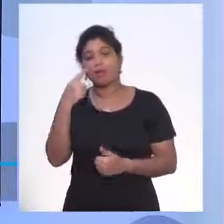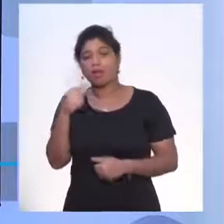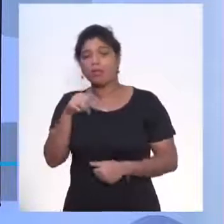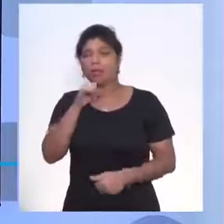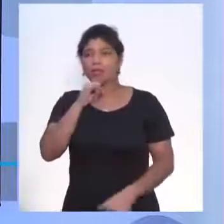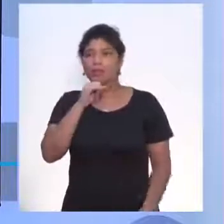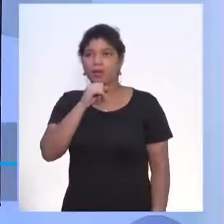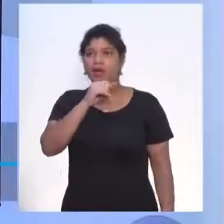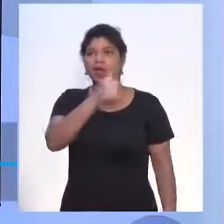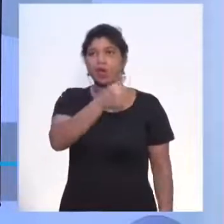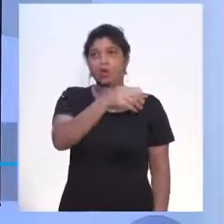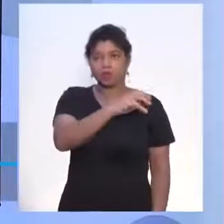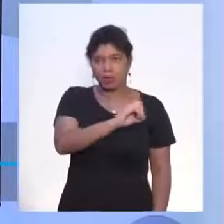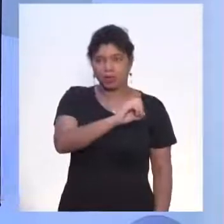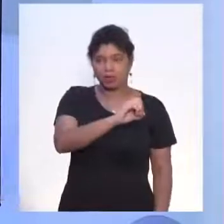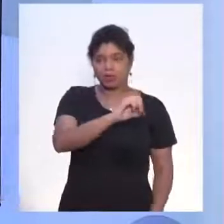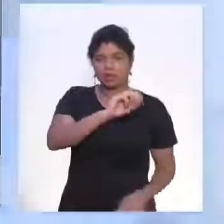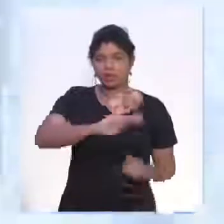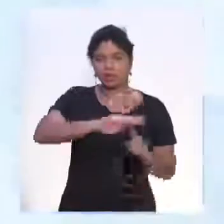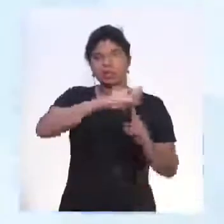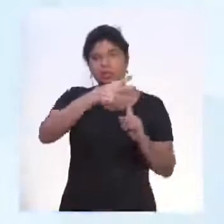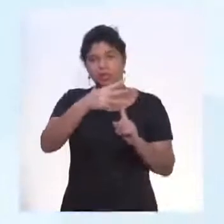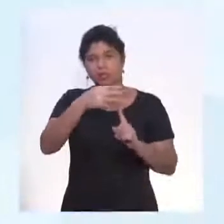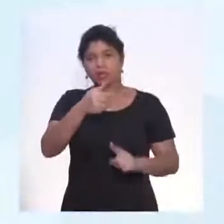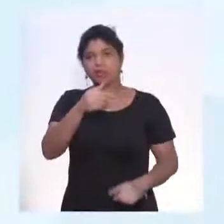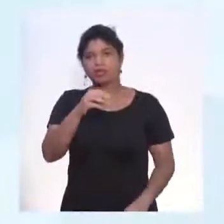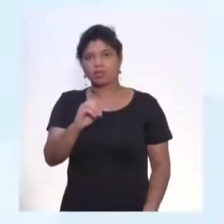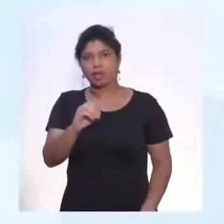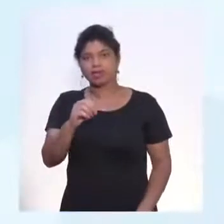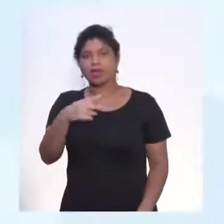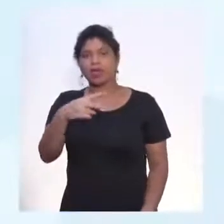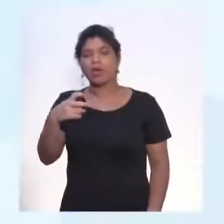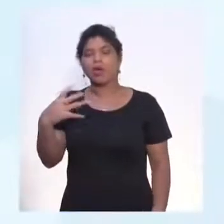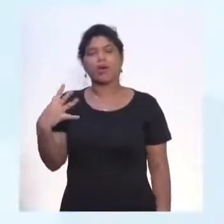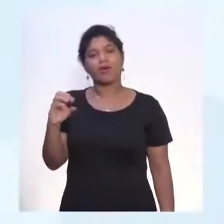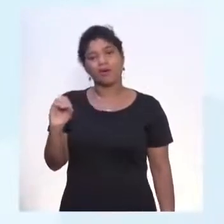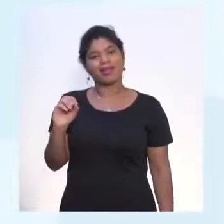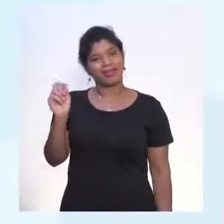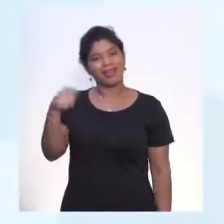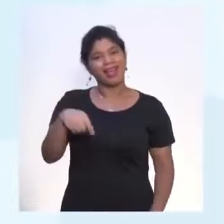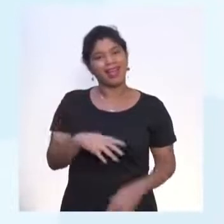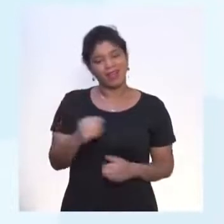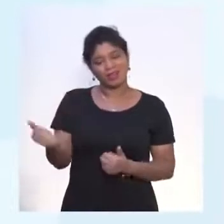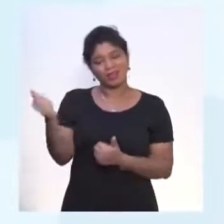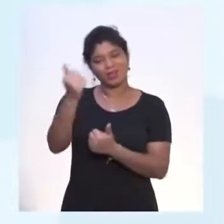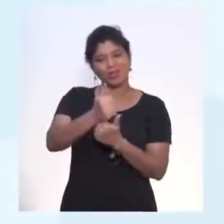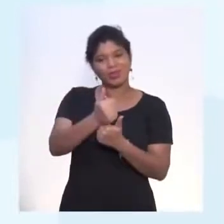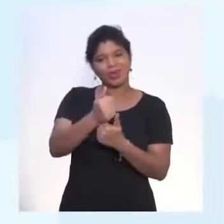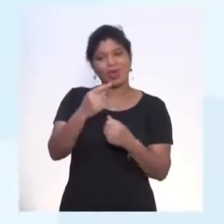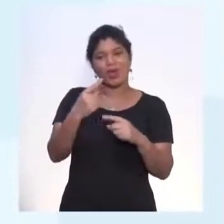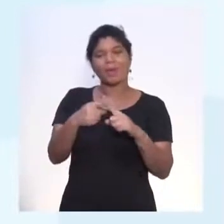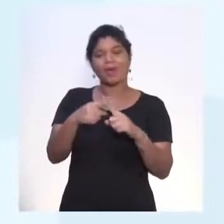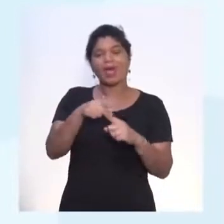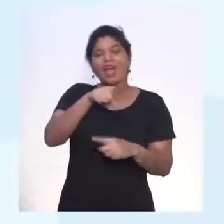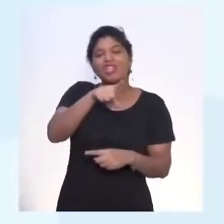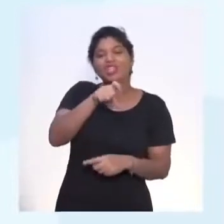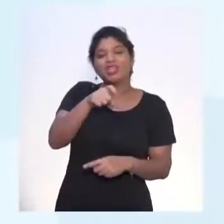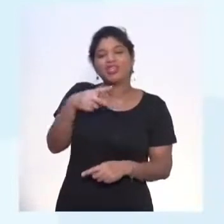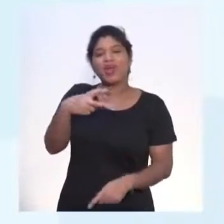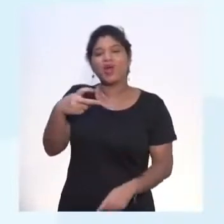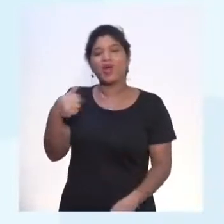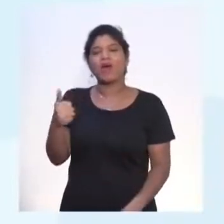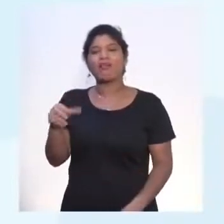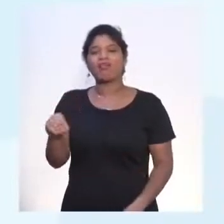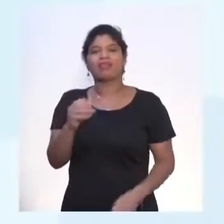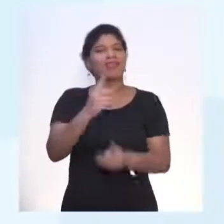10 adicionando o triplo de 10 é igual a 40. Então, 10, né, que é o número aqui, se eu adicionar o